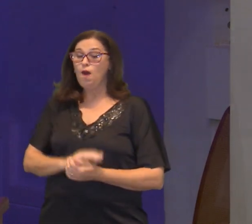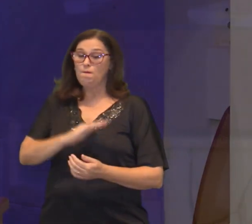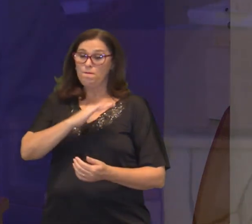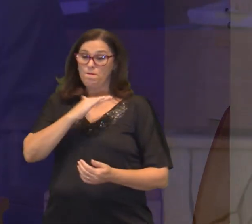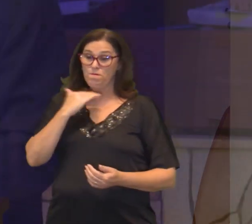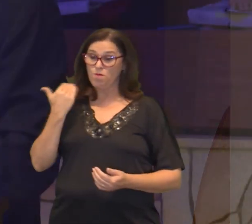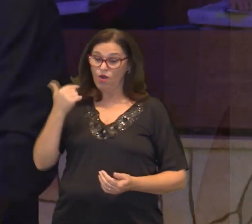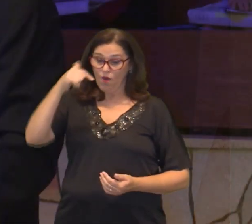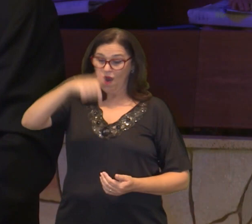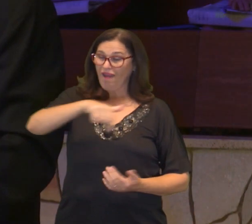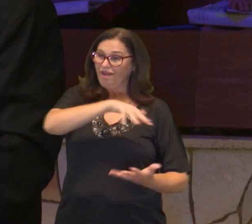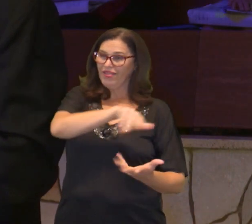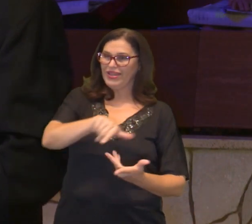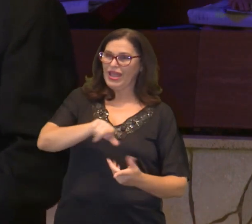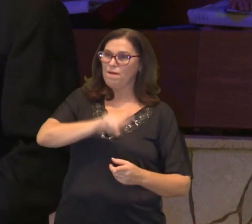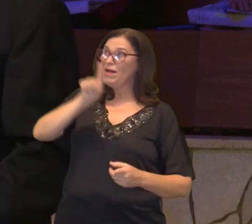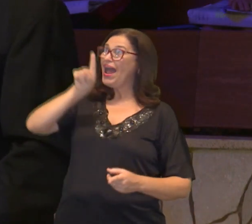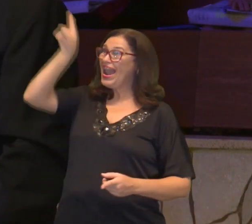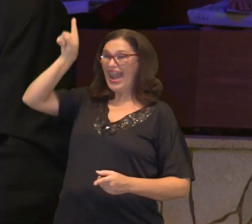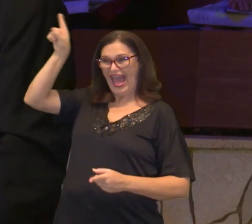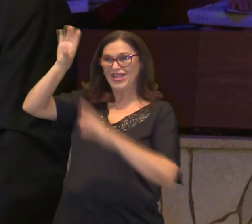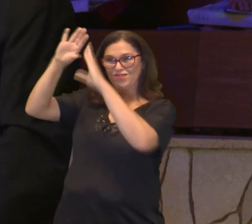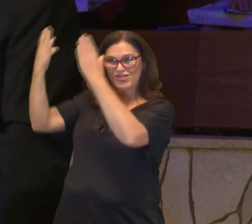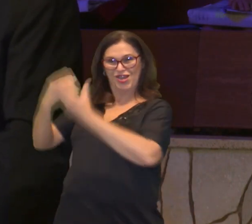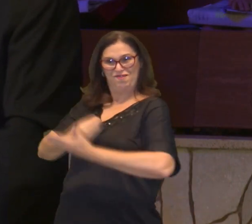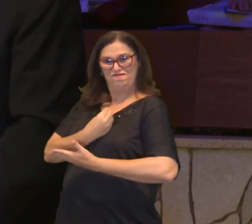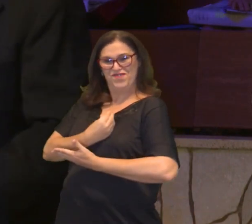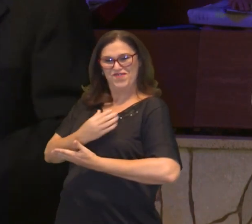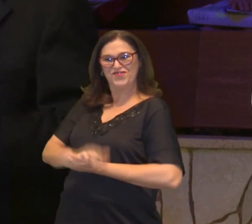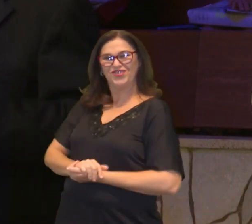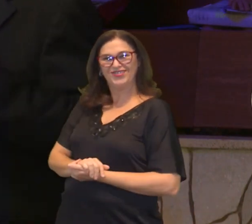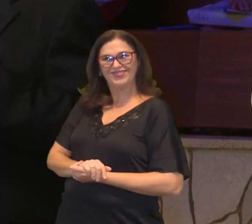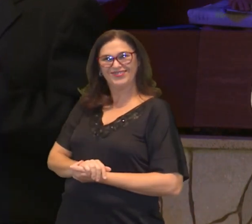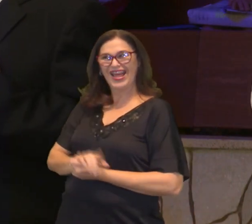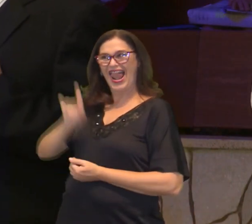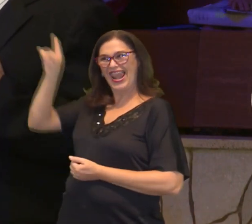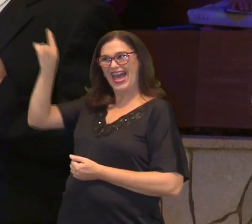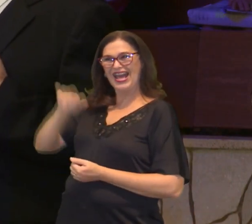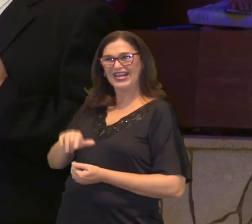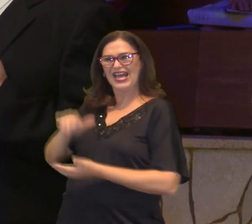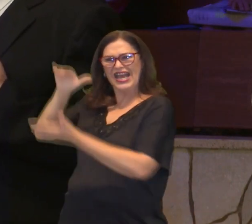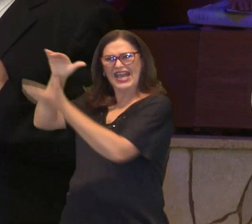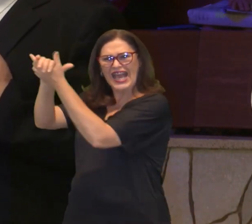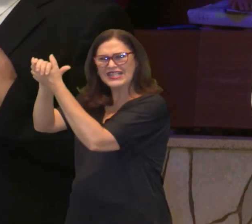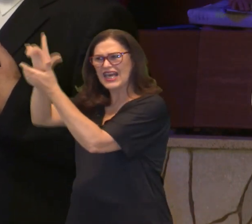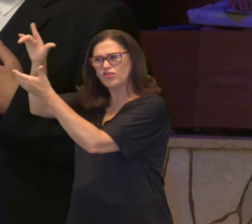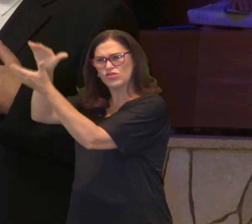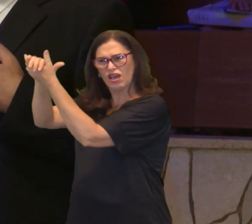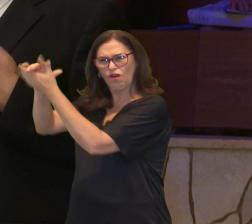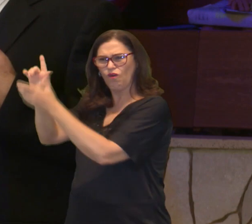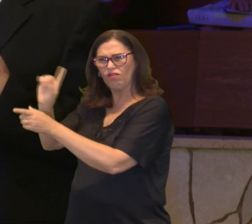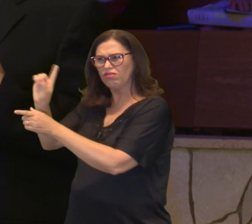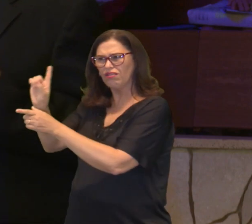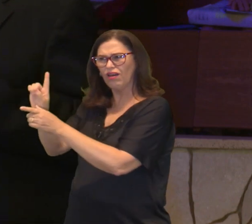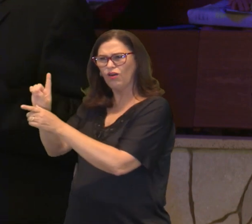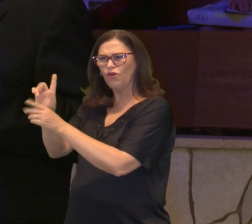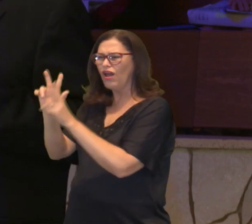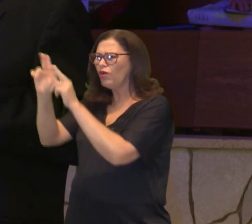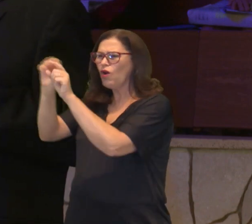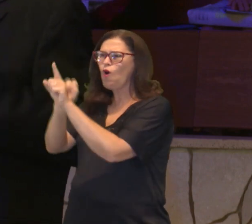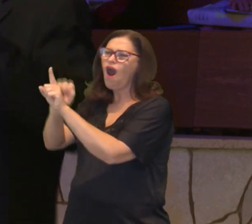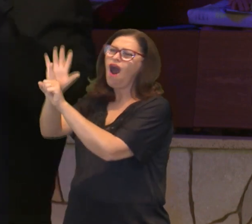Deus. E lá nos céus, as pessoas não se casarão, serão como os